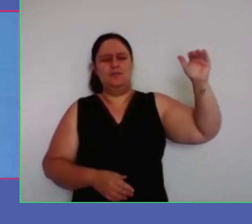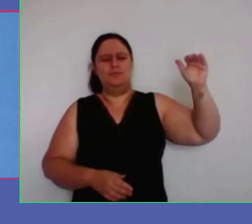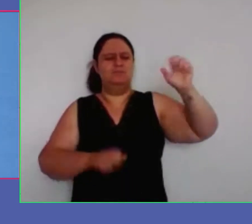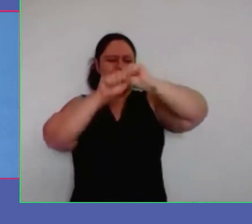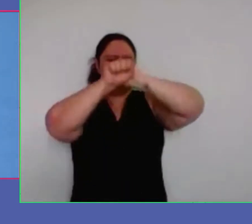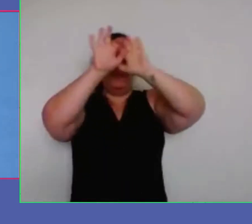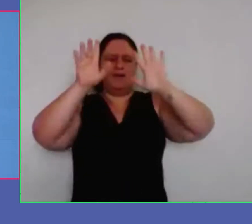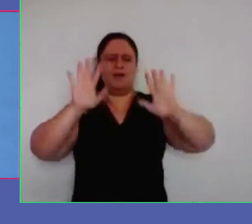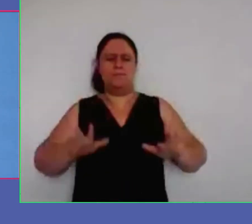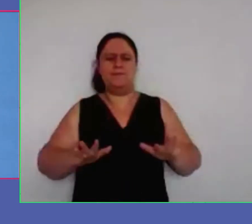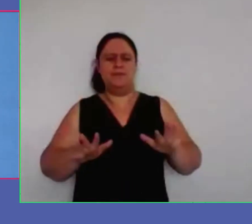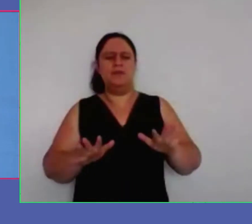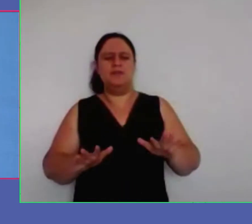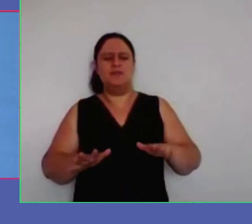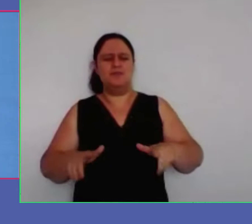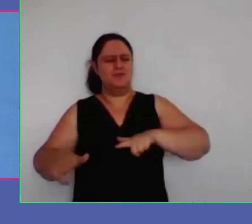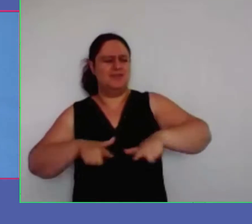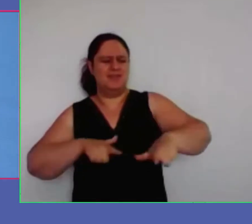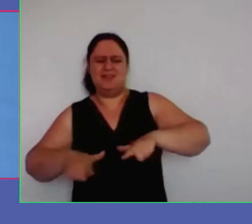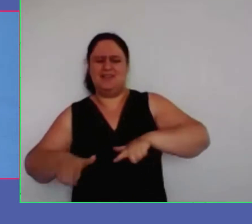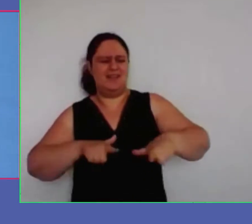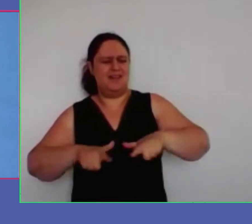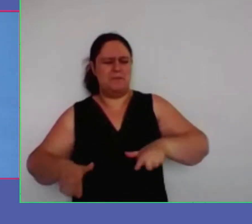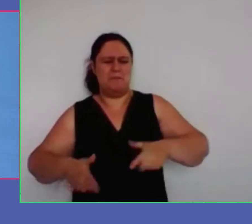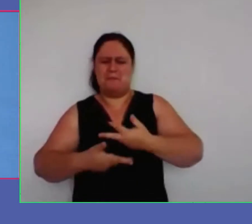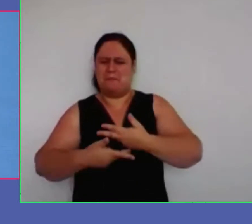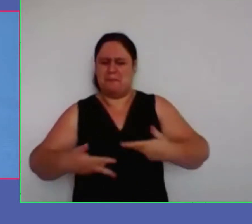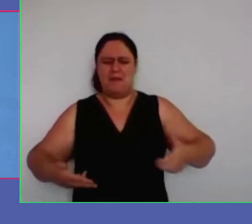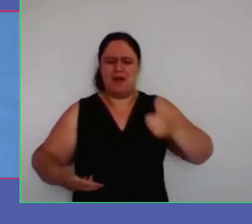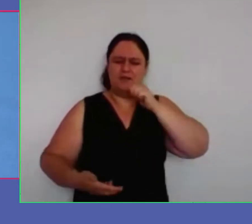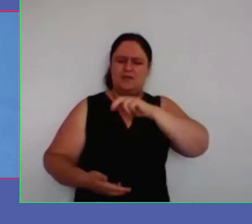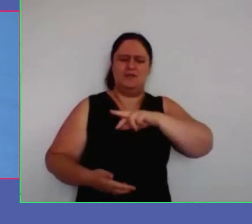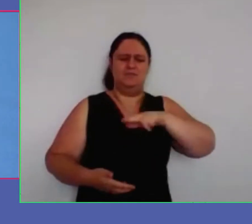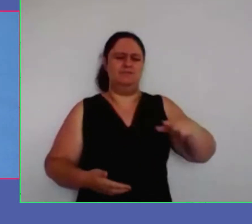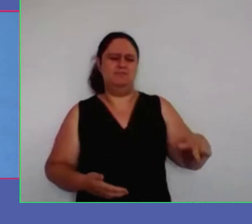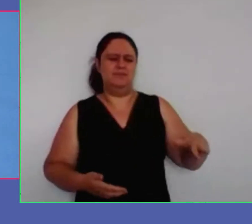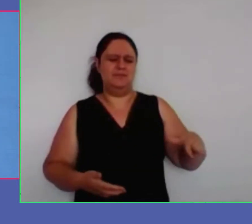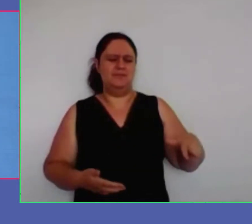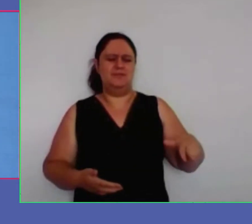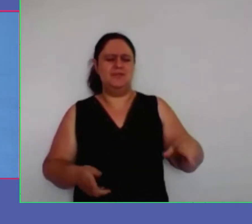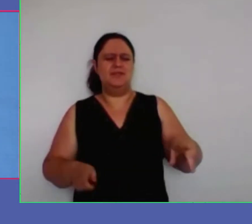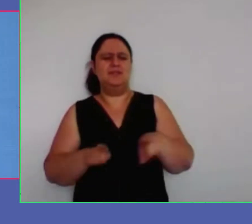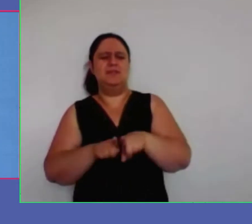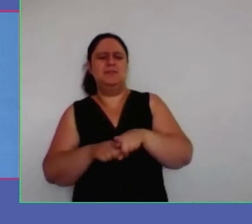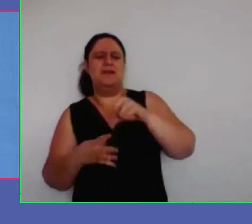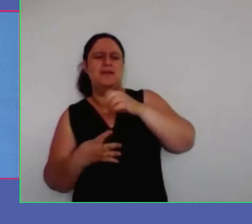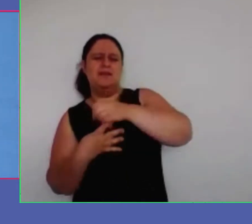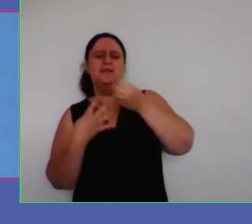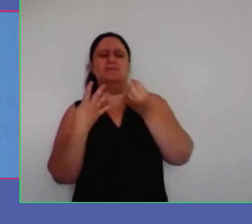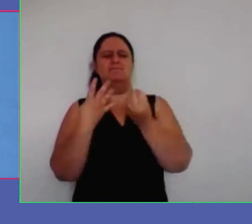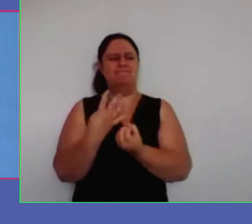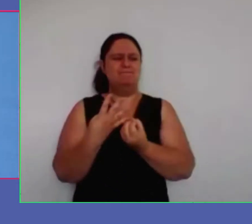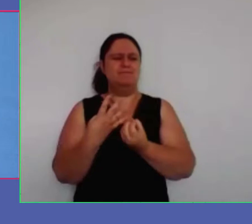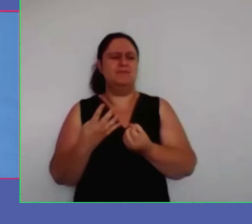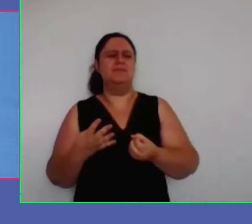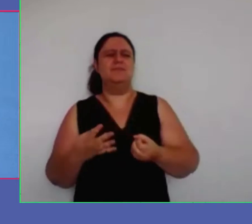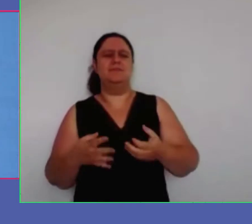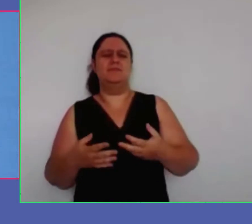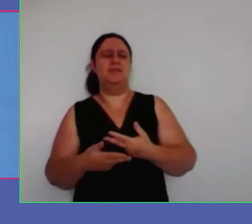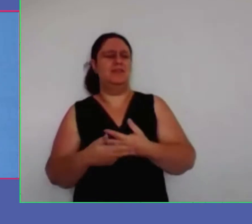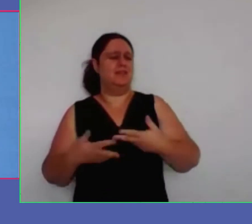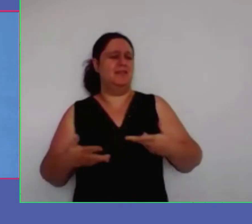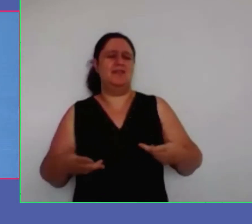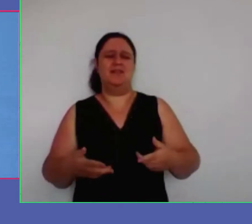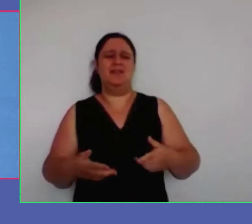os trabalhos, sejam das irmãs do Instituto Vida para Todos, seja da editora Árvore da